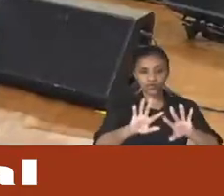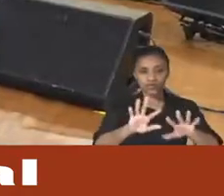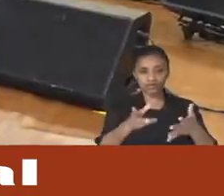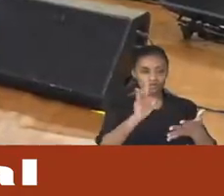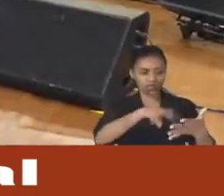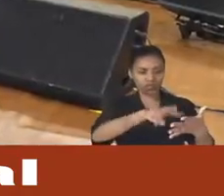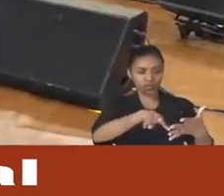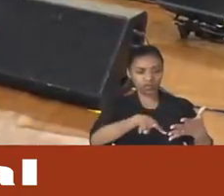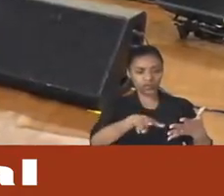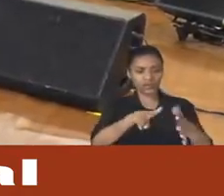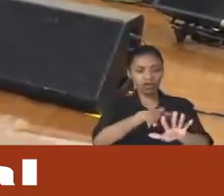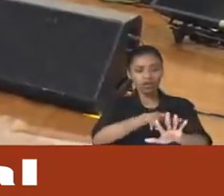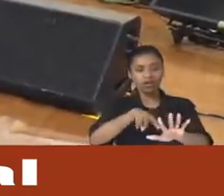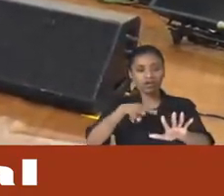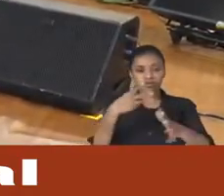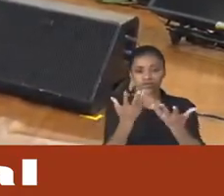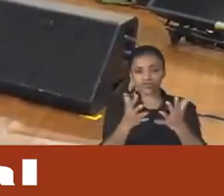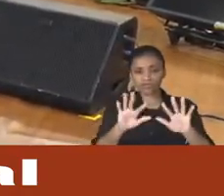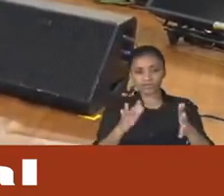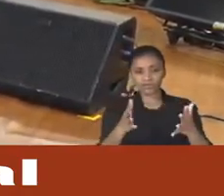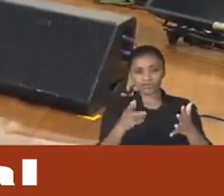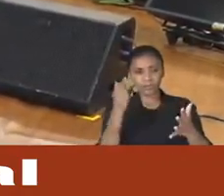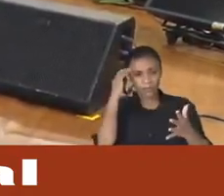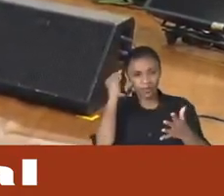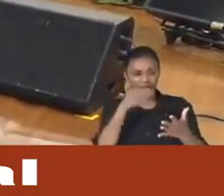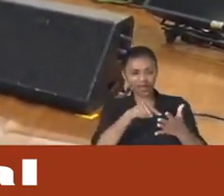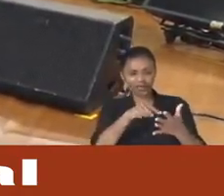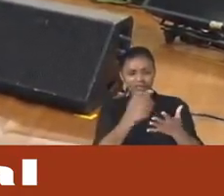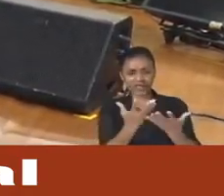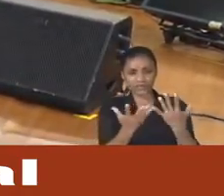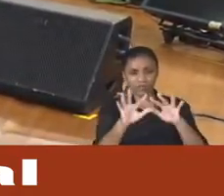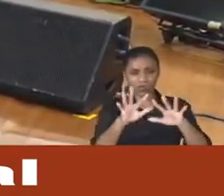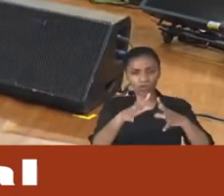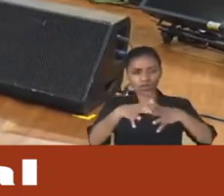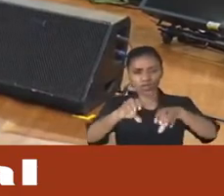Olhe frente e verso. Você acha que é essa mão aí que cura alguém?